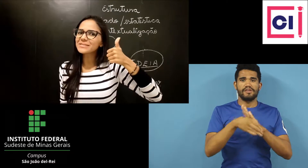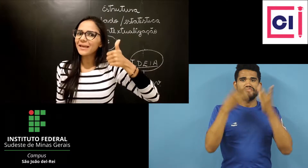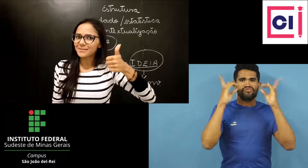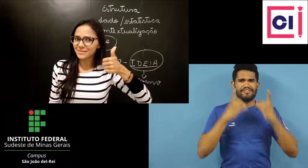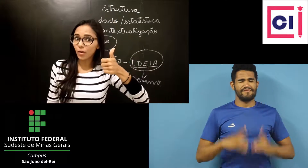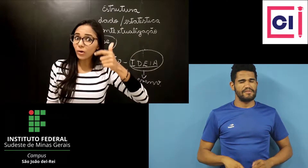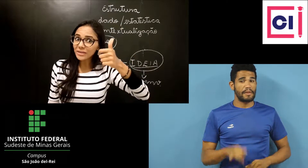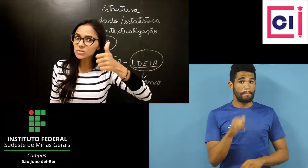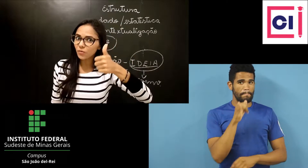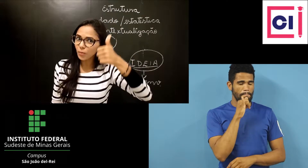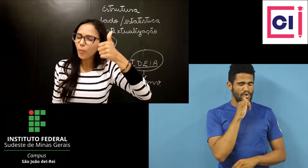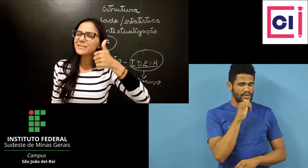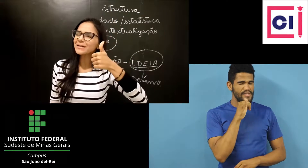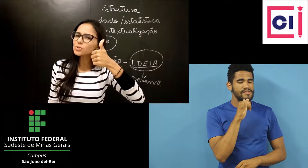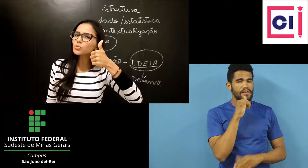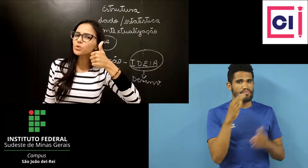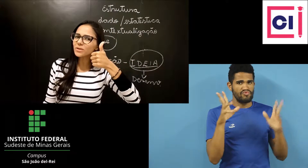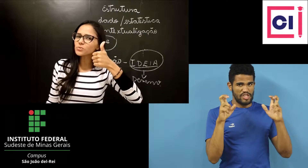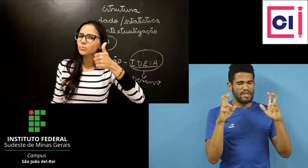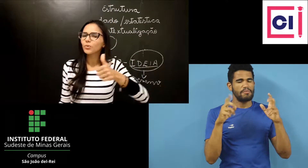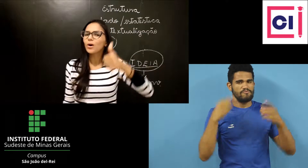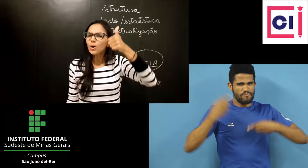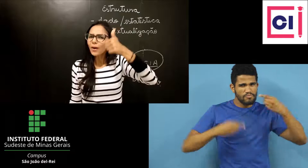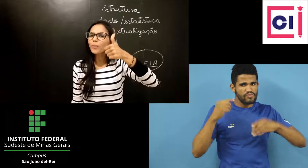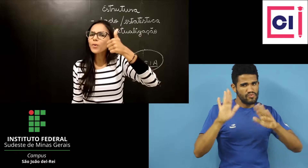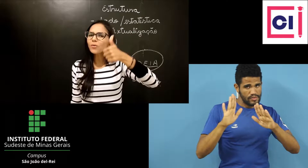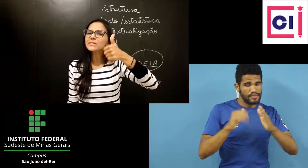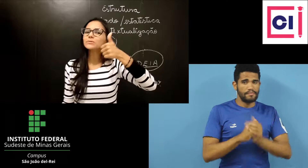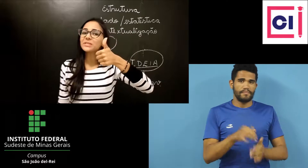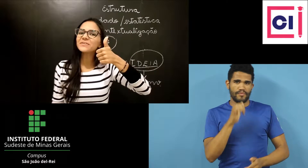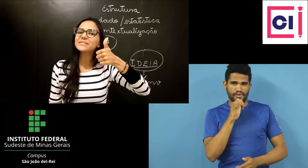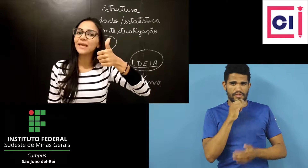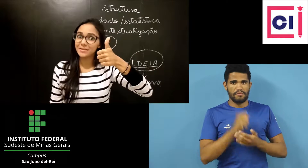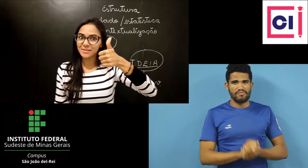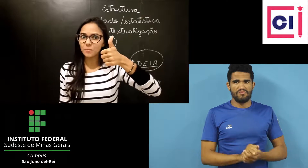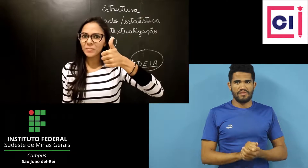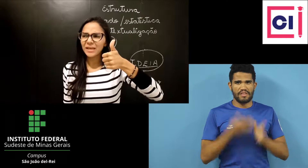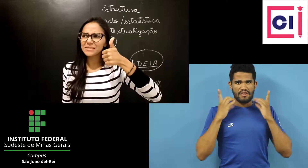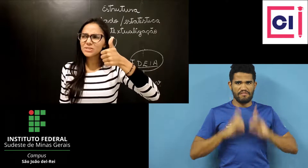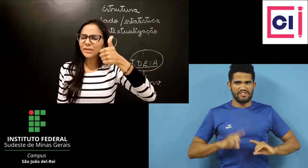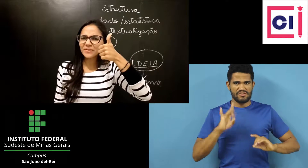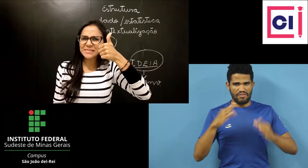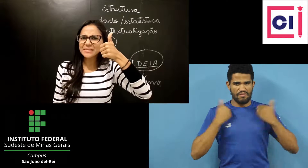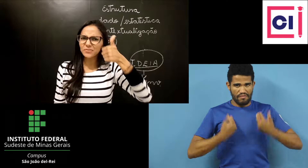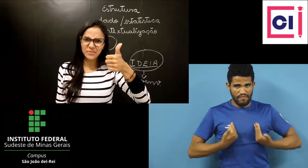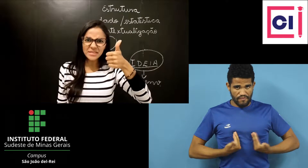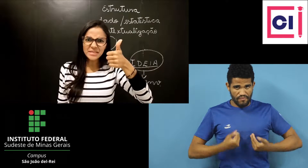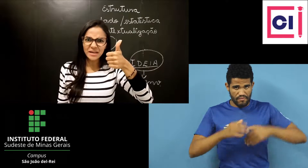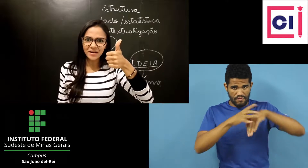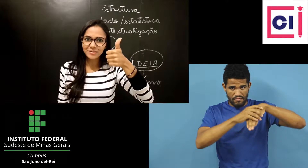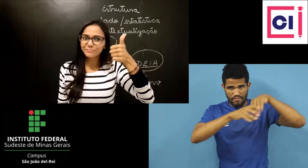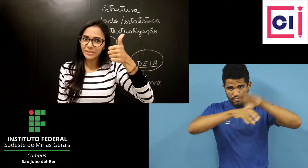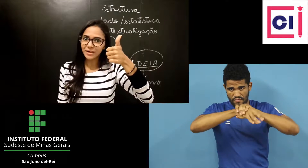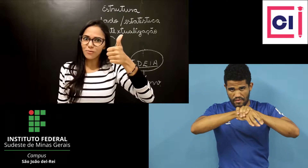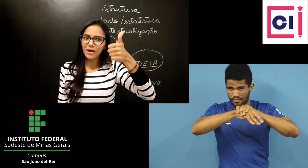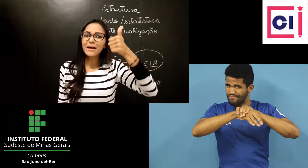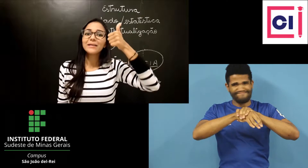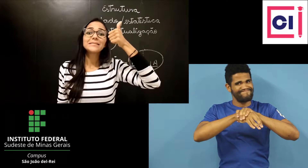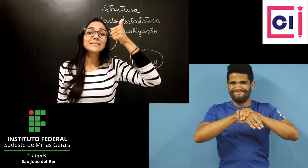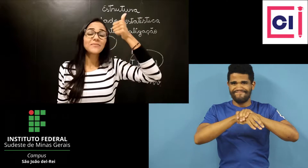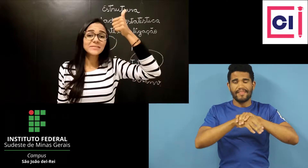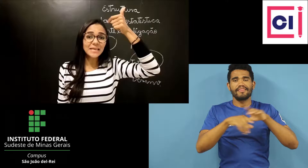de deficiência? Olha só, vamos começar a discutir o assunto. Qual é o meu conceito de deficiência? Existe só deficiência física?